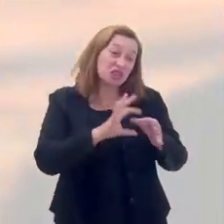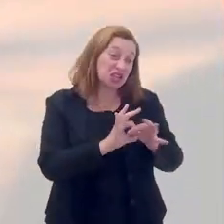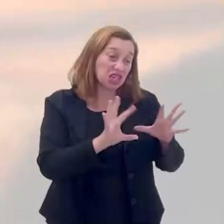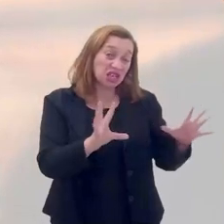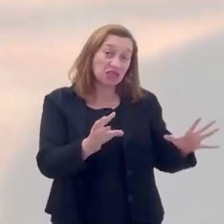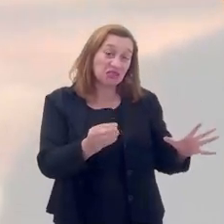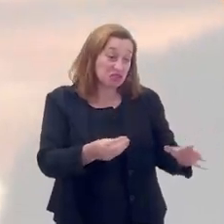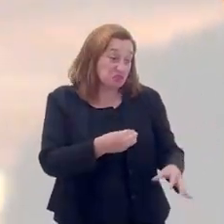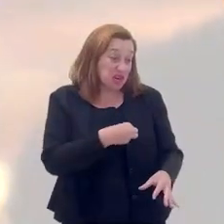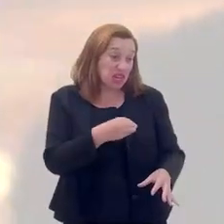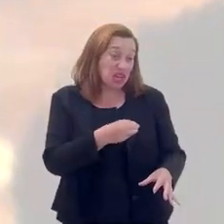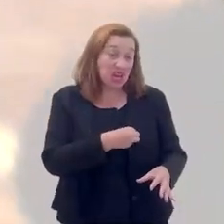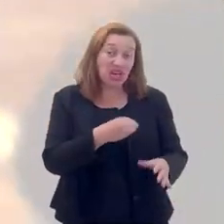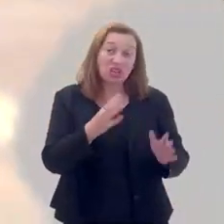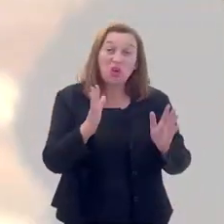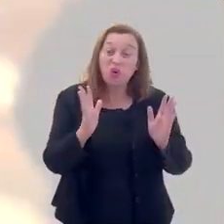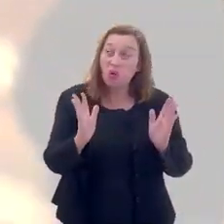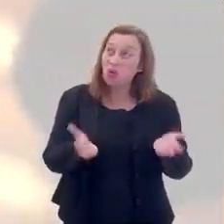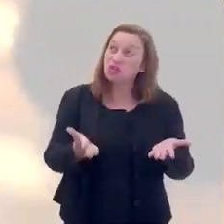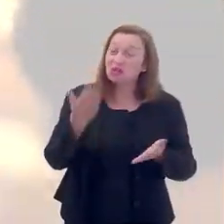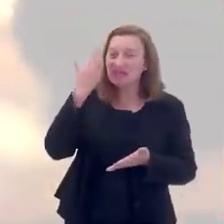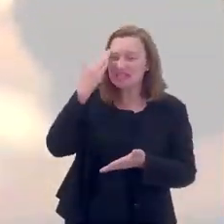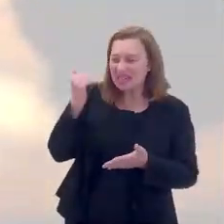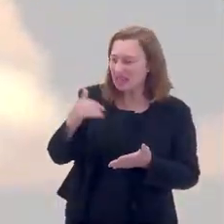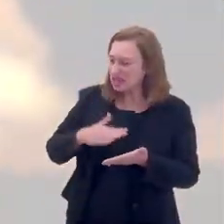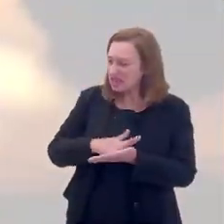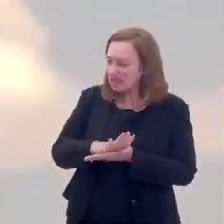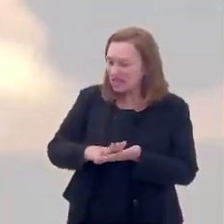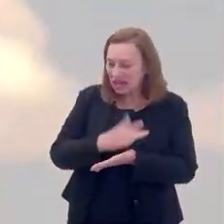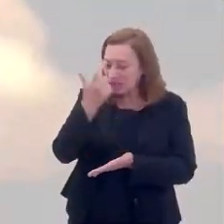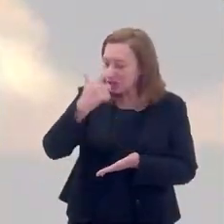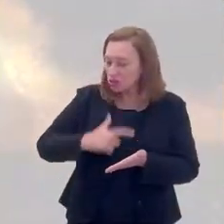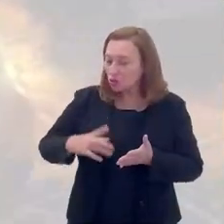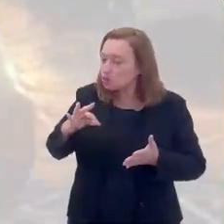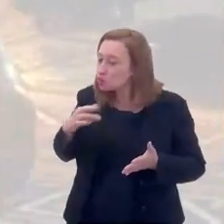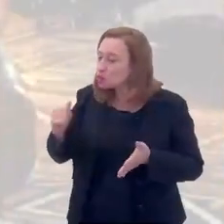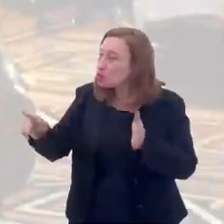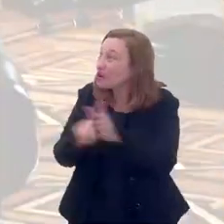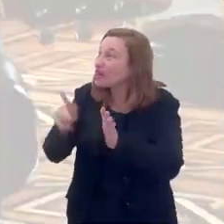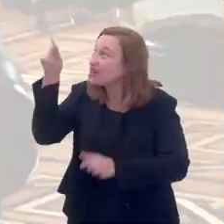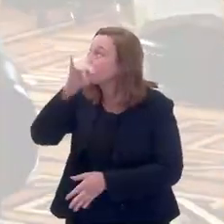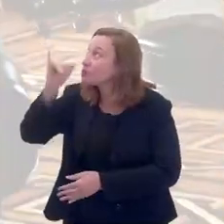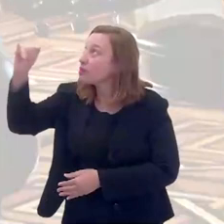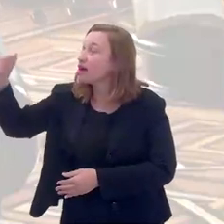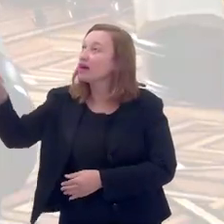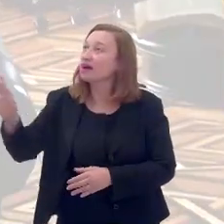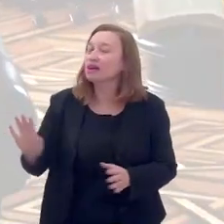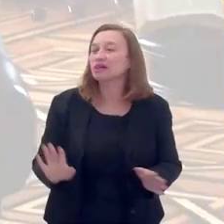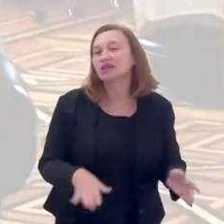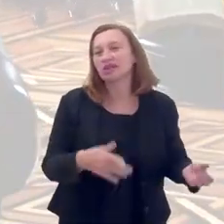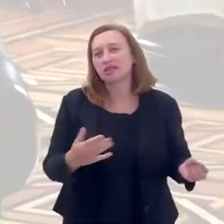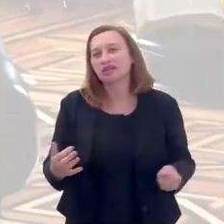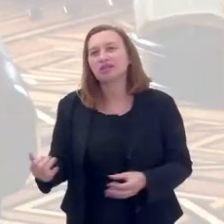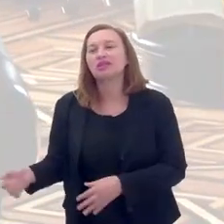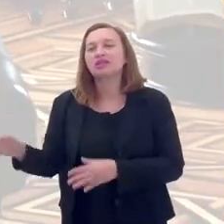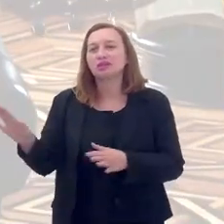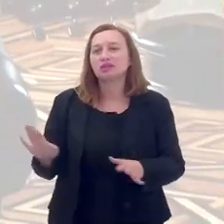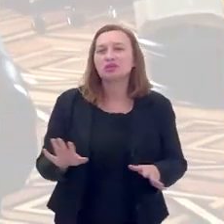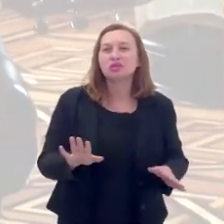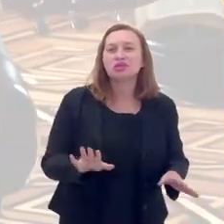eu sei que nada é meu tudo é do pai tudo é do